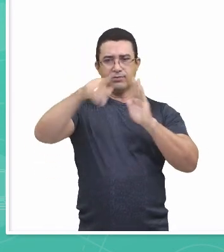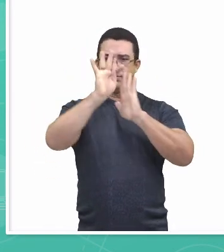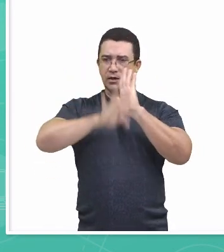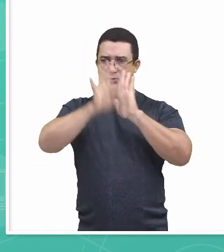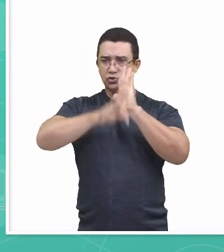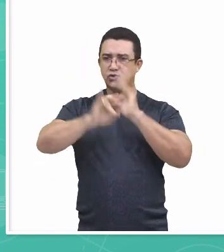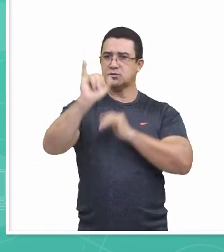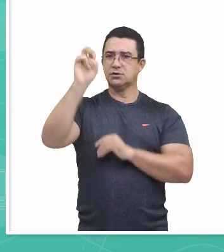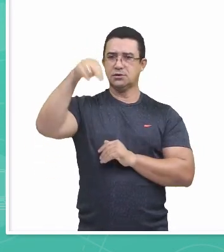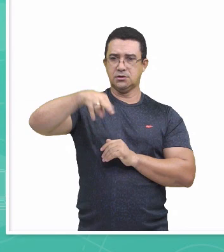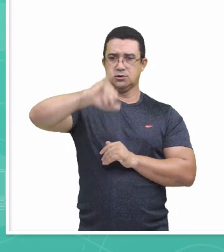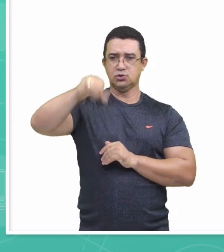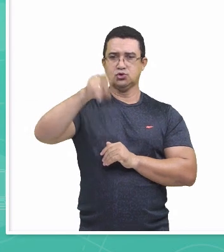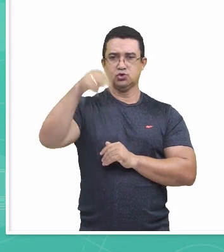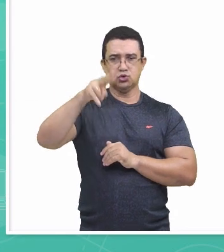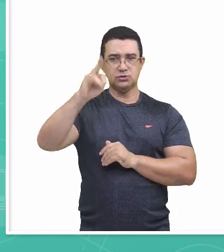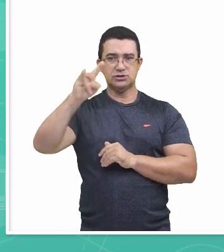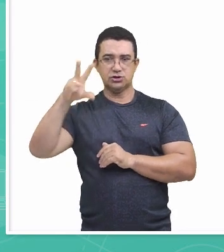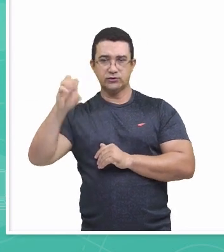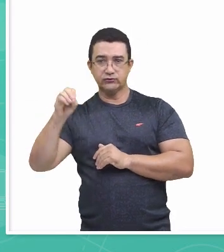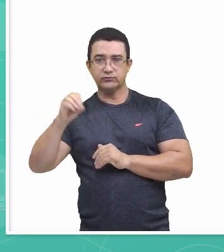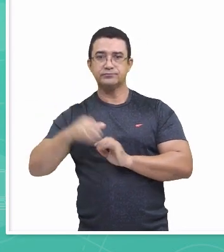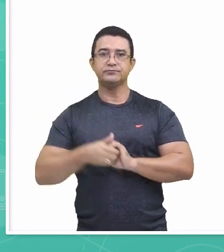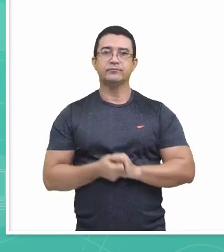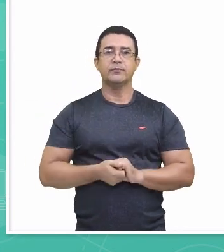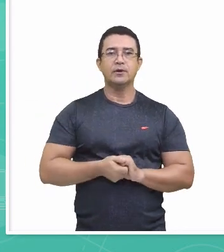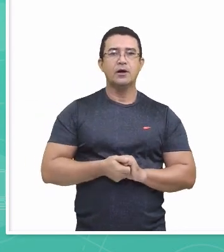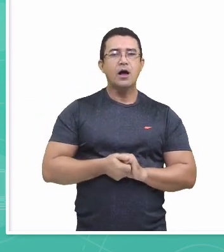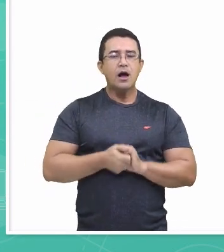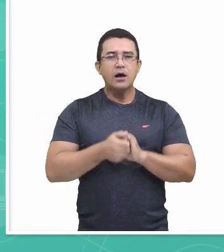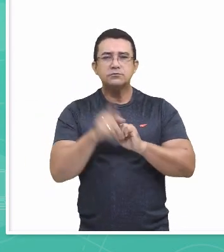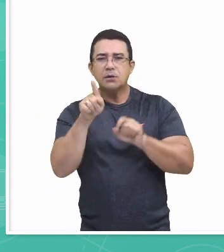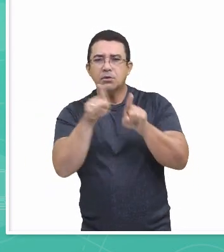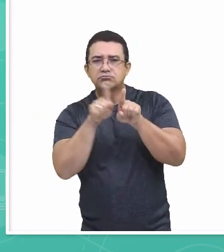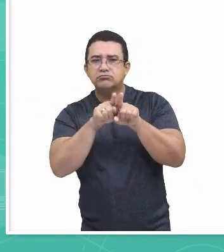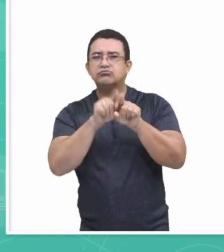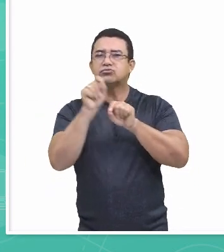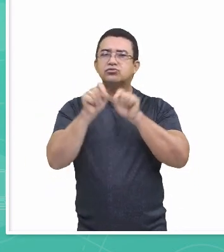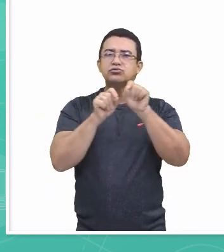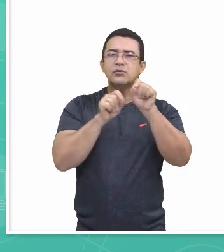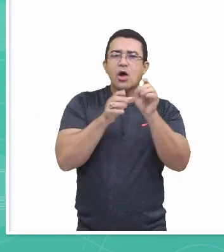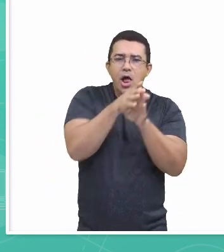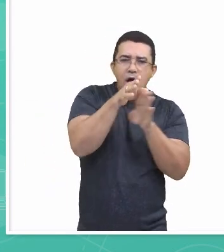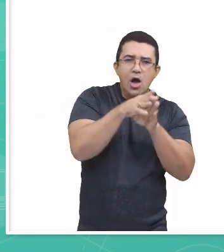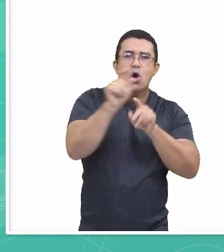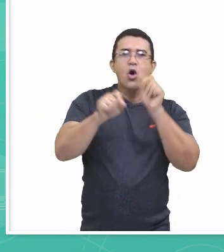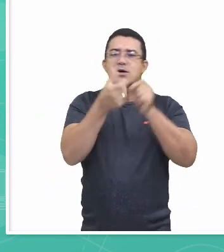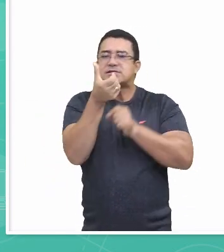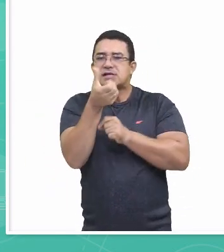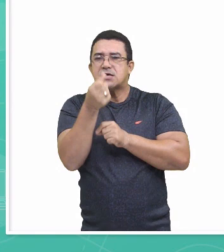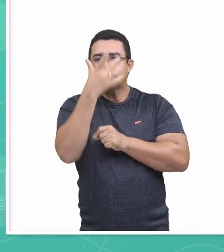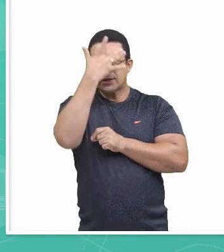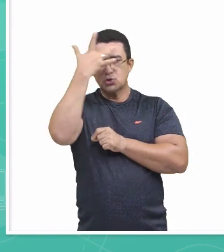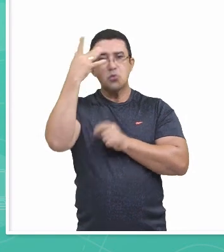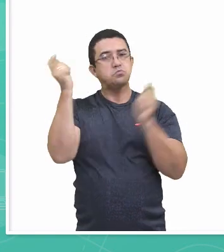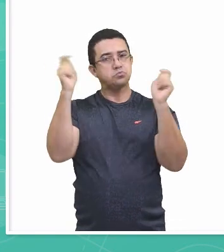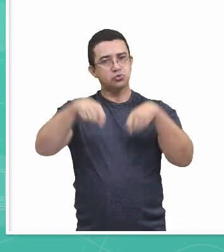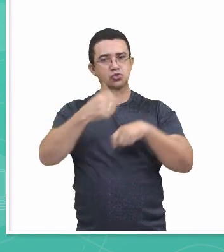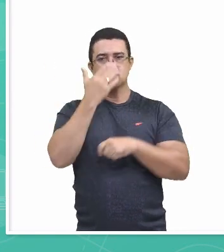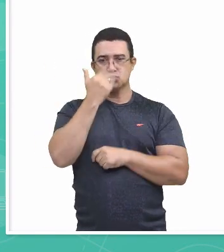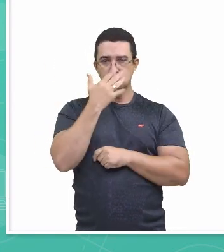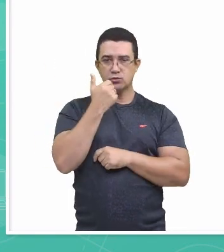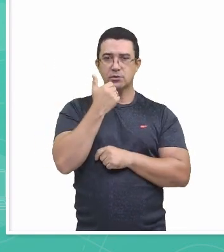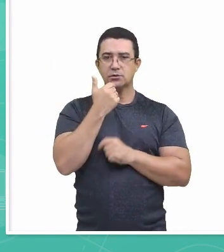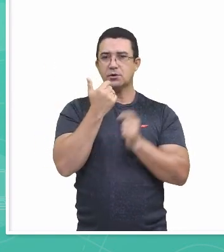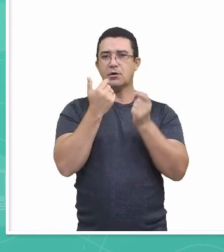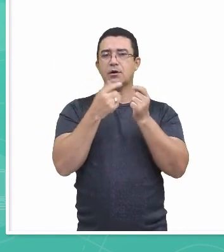bem. Aí ele vai te dizer para conservar na geladeira e o rendimento, e vai te dar a sequência, olha, do passo a passo.